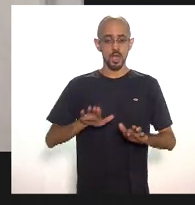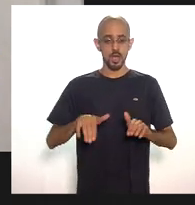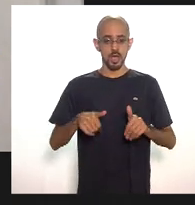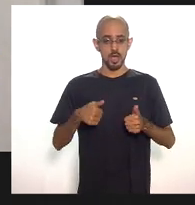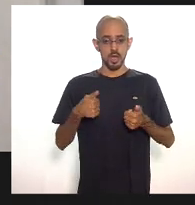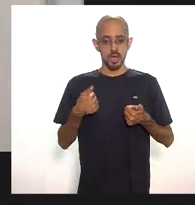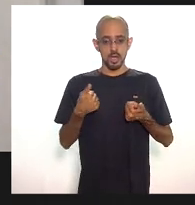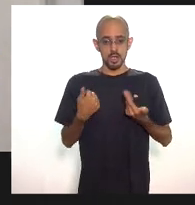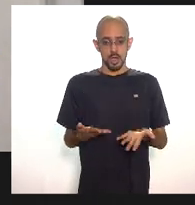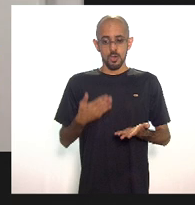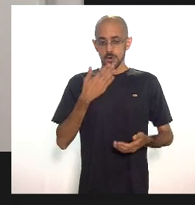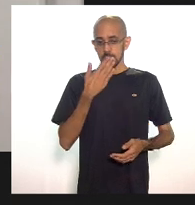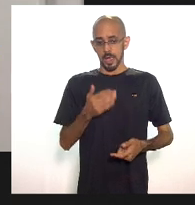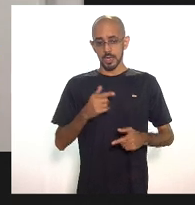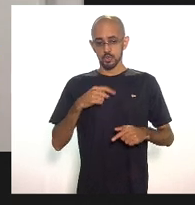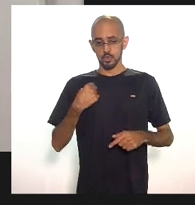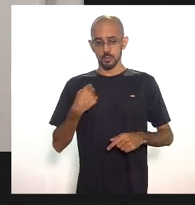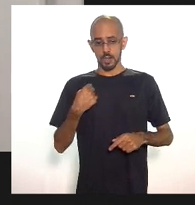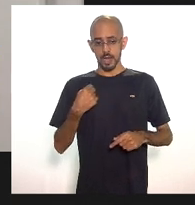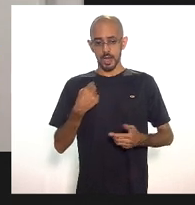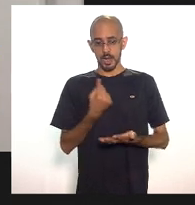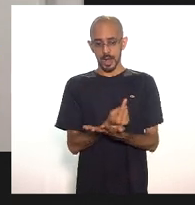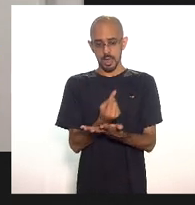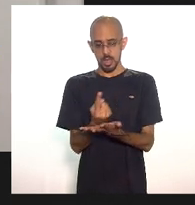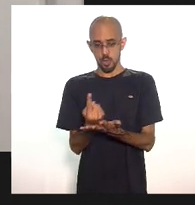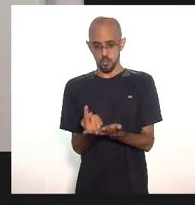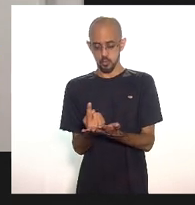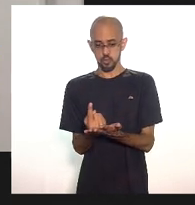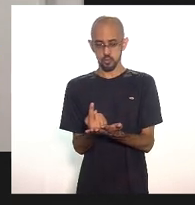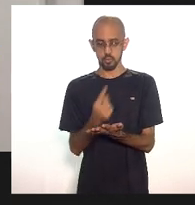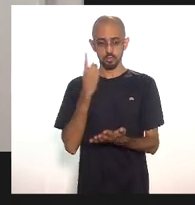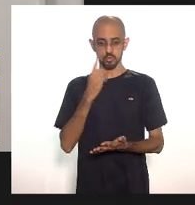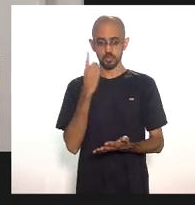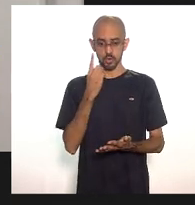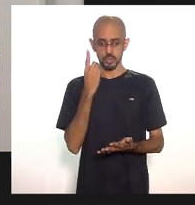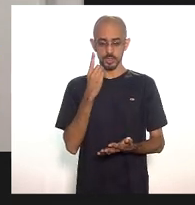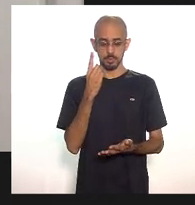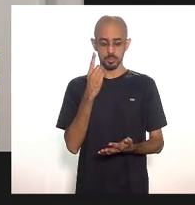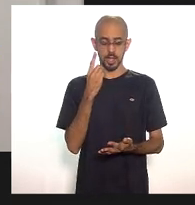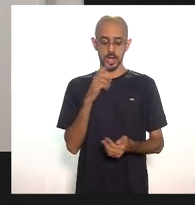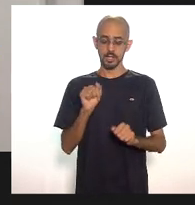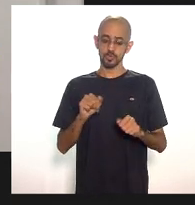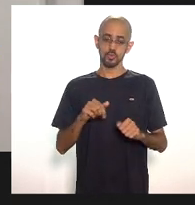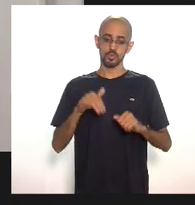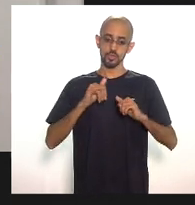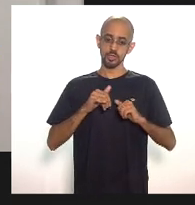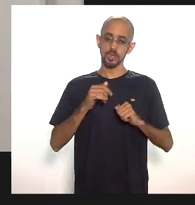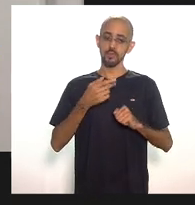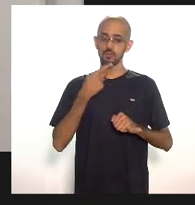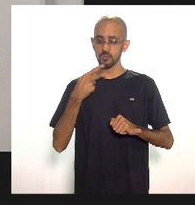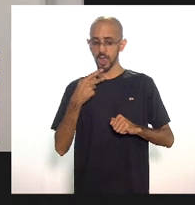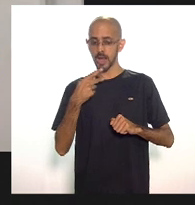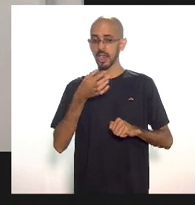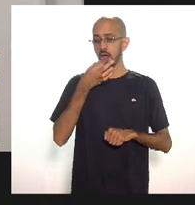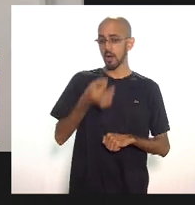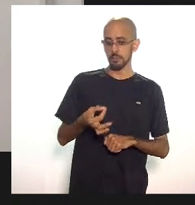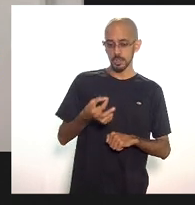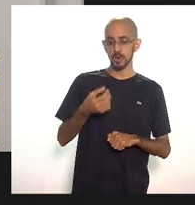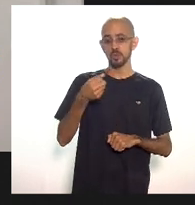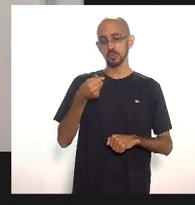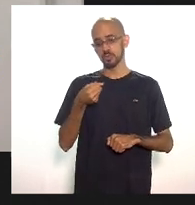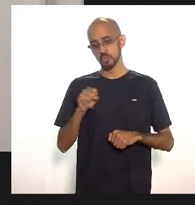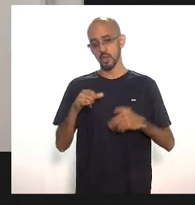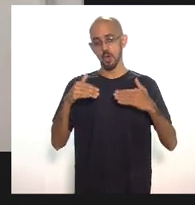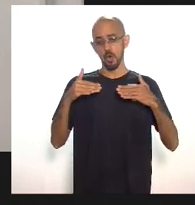eu solicito dos membros, né, da comissão aí o manifesto pela resposta, né,